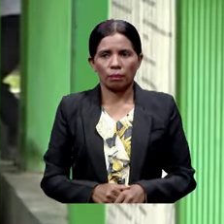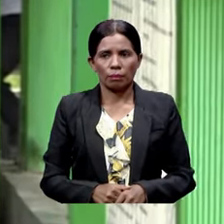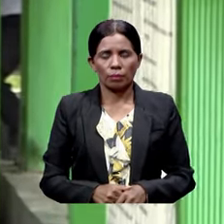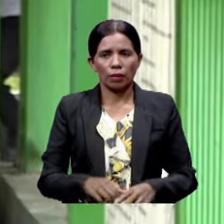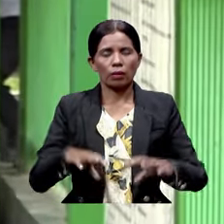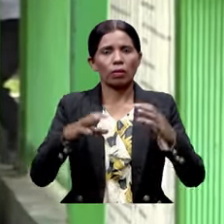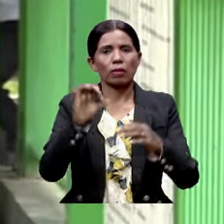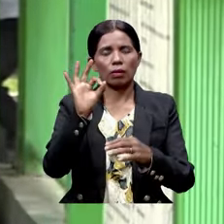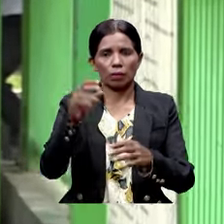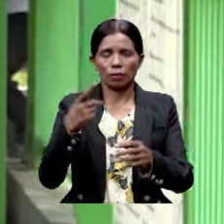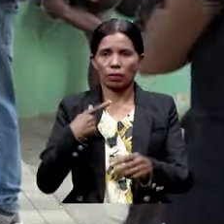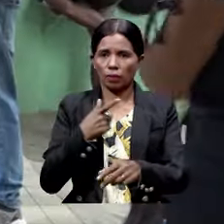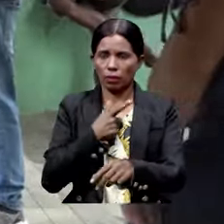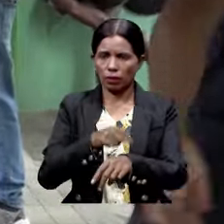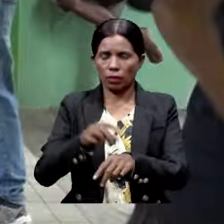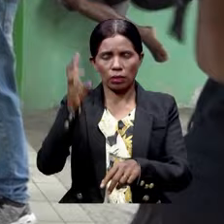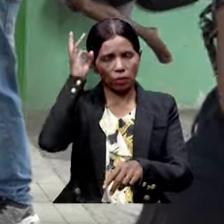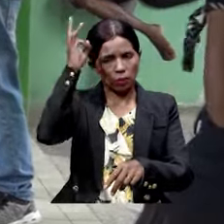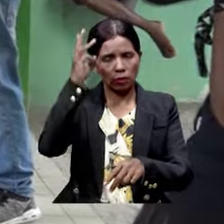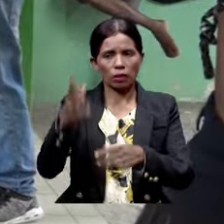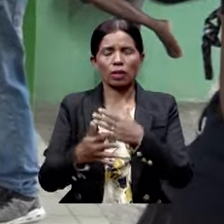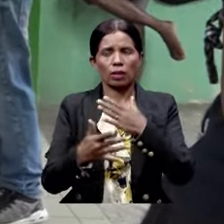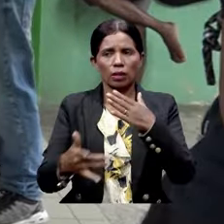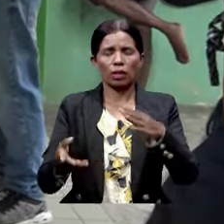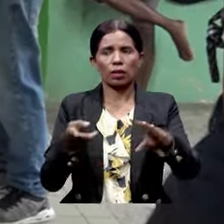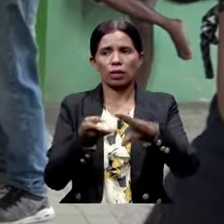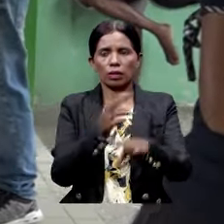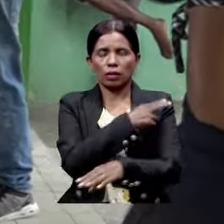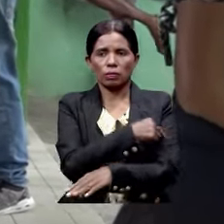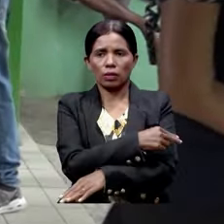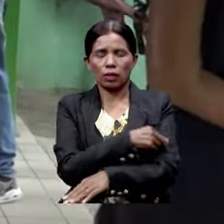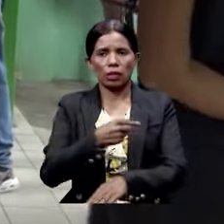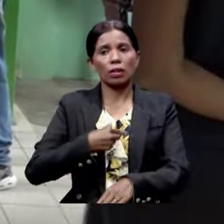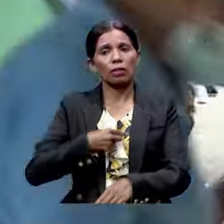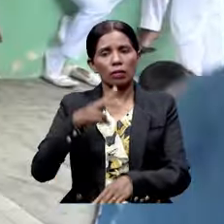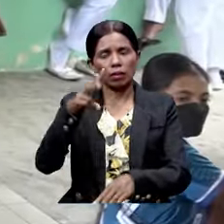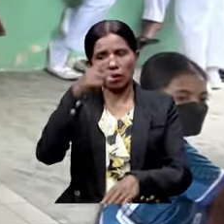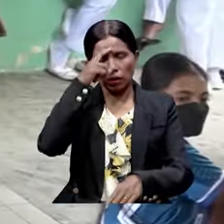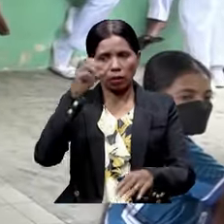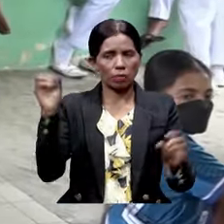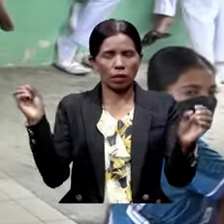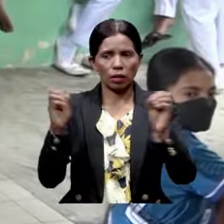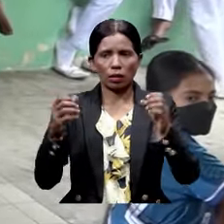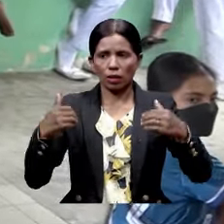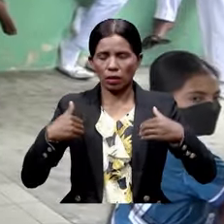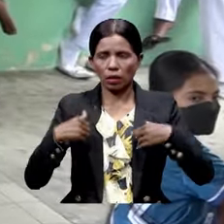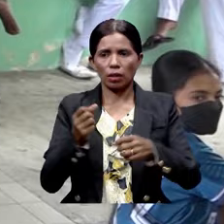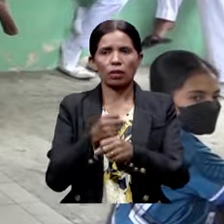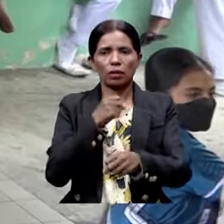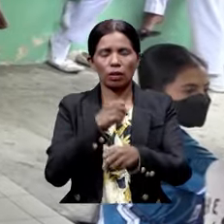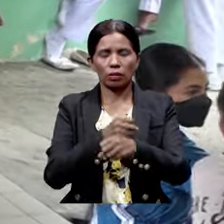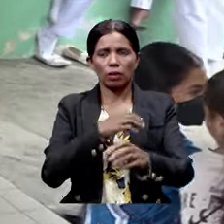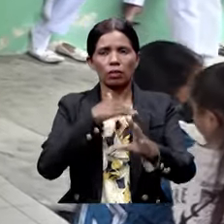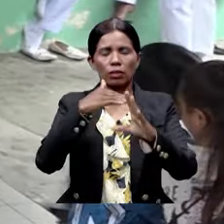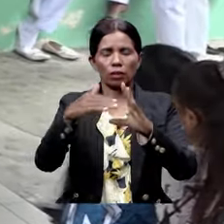Comissão EF Parlamento Nacional preocupa o estocran e o banco de sangue Hospital Nacional Guido Valadares também lá disponível a torrá-lo